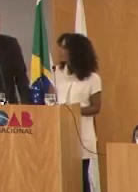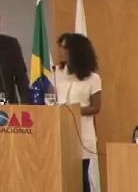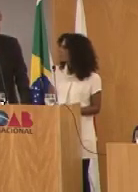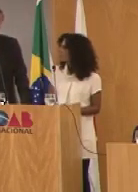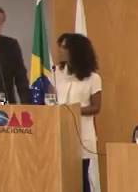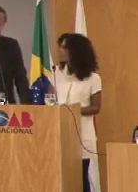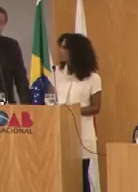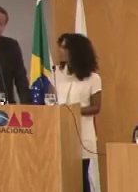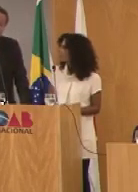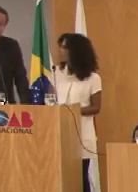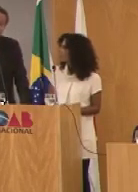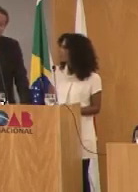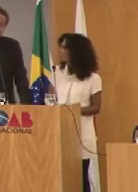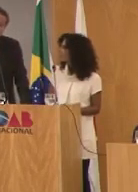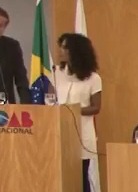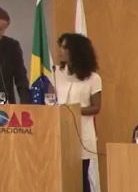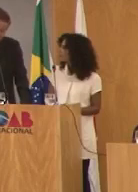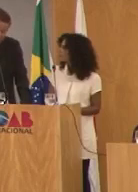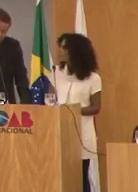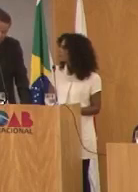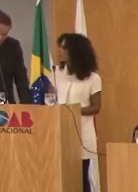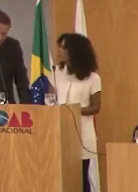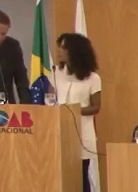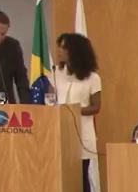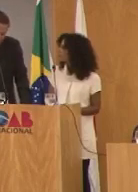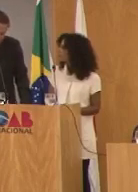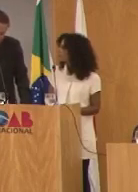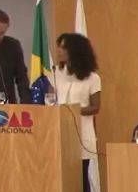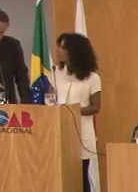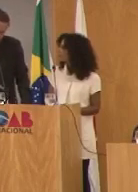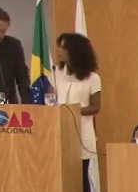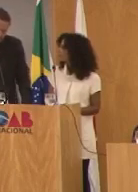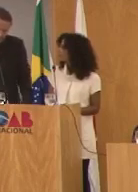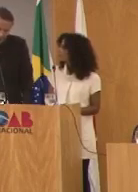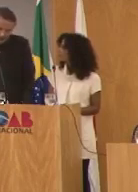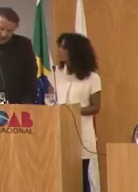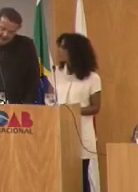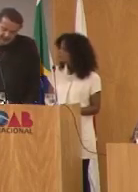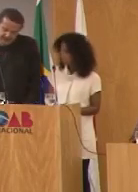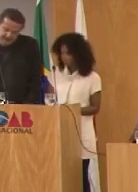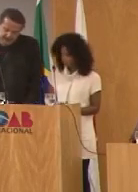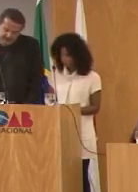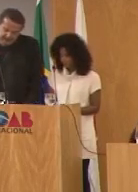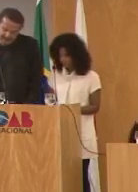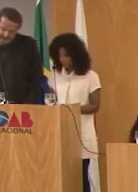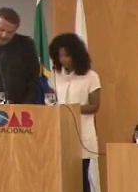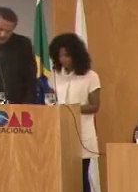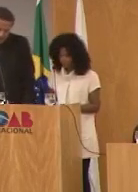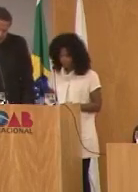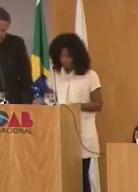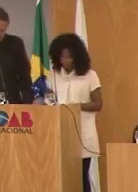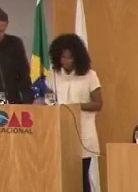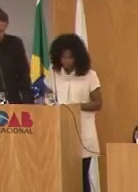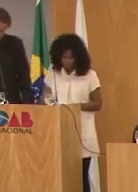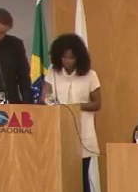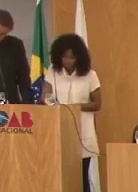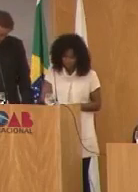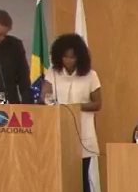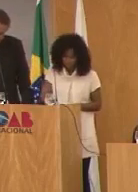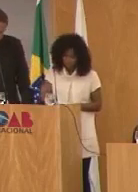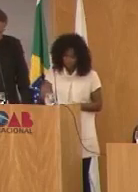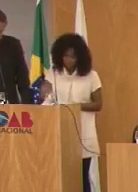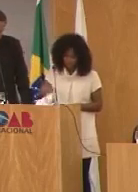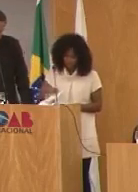adiante? Como é que nós vamos avançar? A proposta é de que as entidades aqui reunidas, em